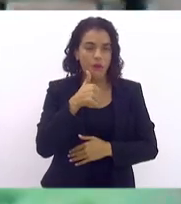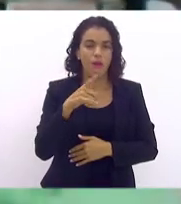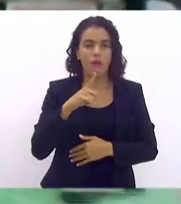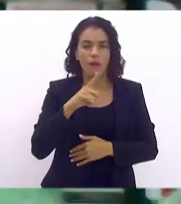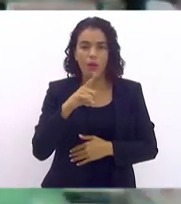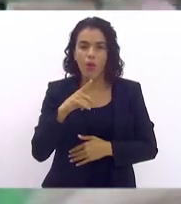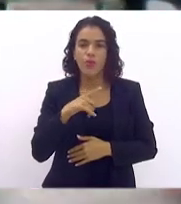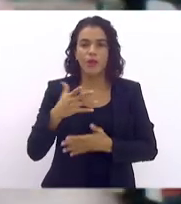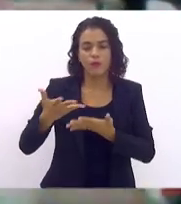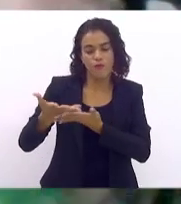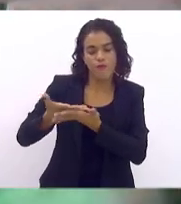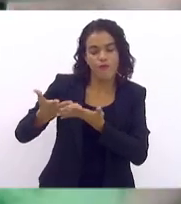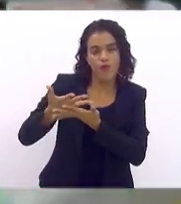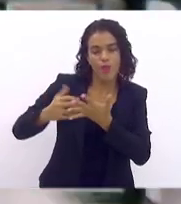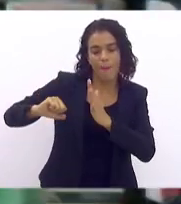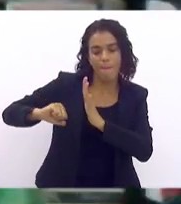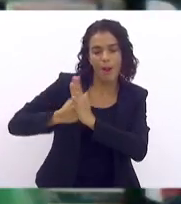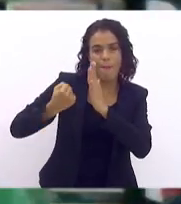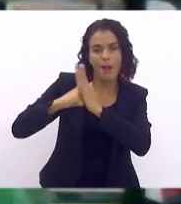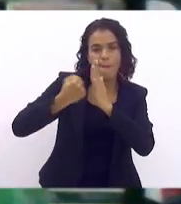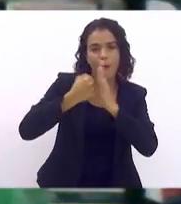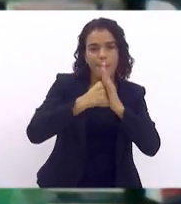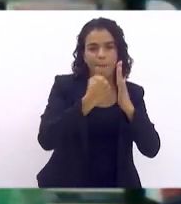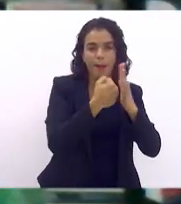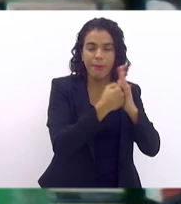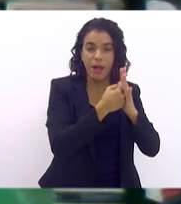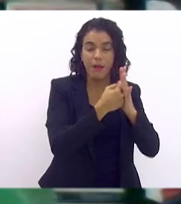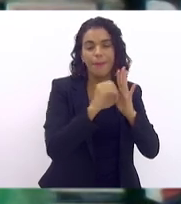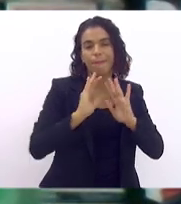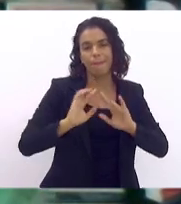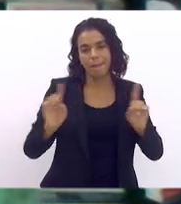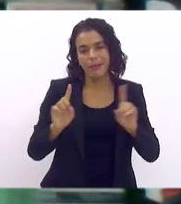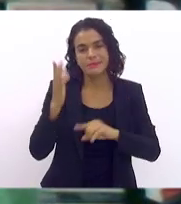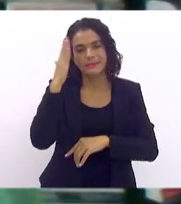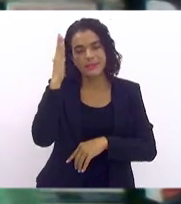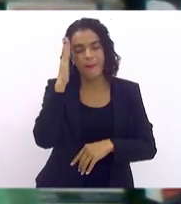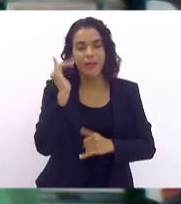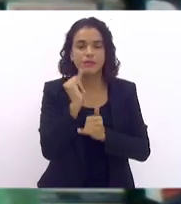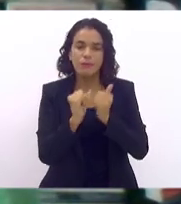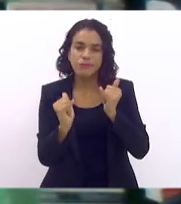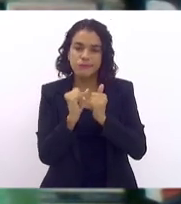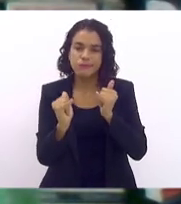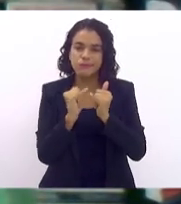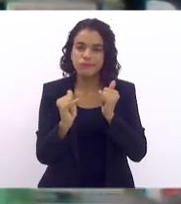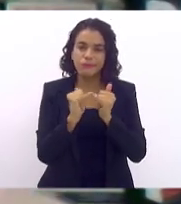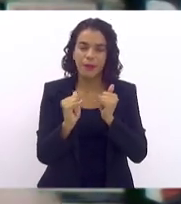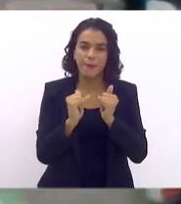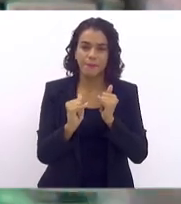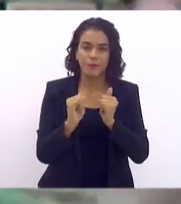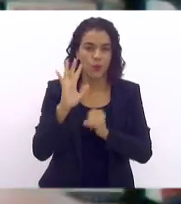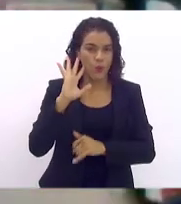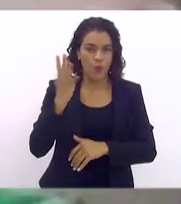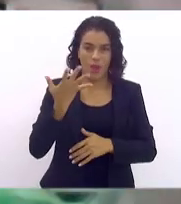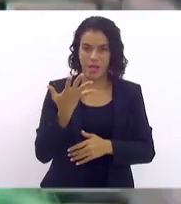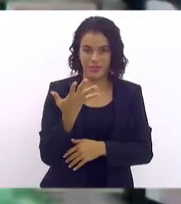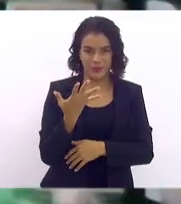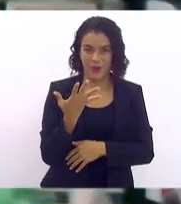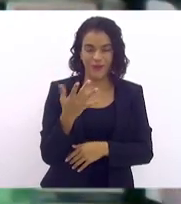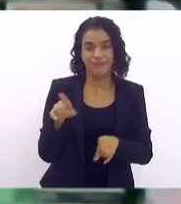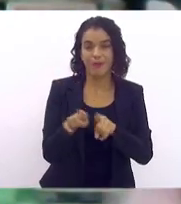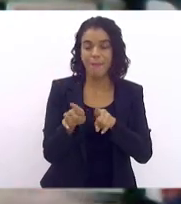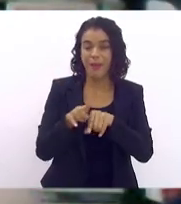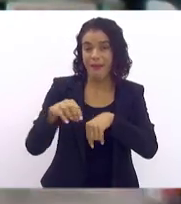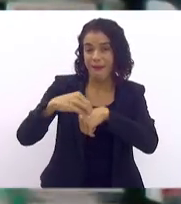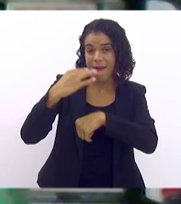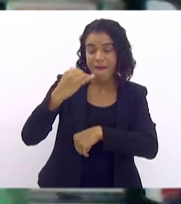de comentários, bloqueio, isso tudo, mas a gente sabe que isso é um paliativo, né? E que essa informação não chega a todo mundo